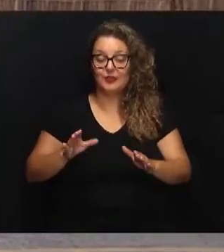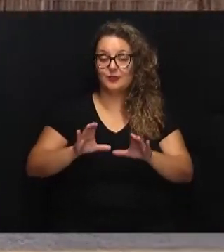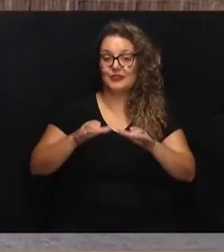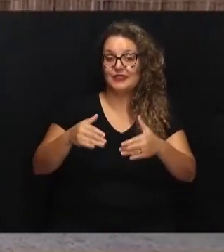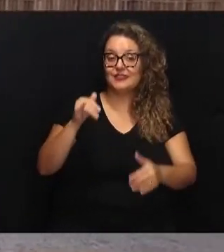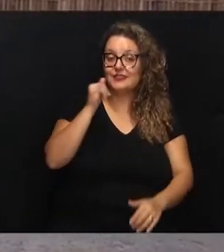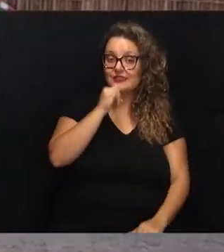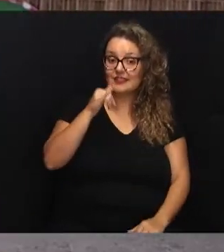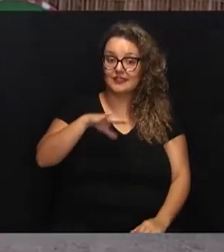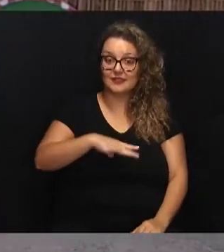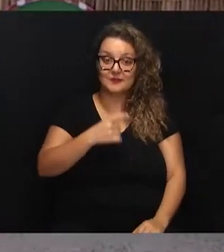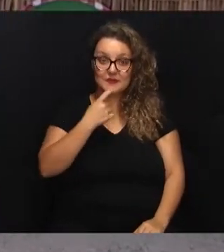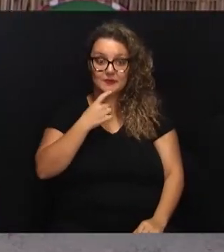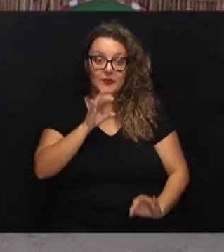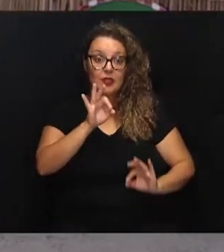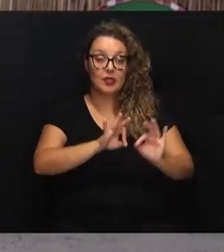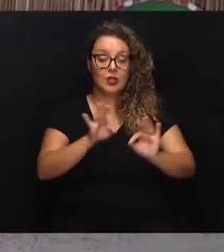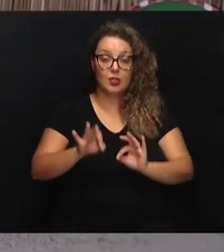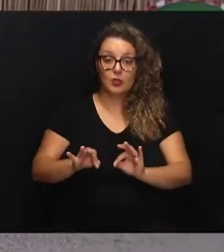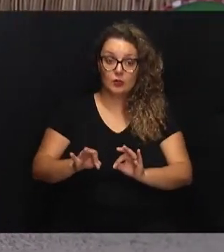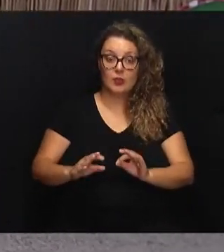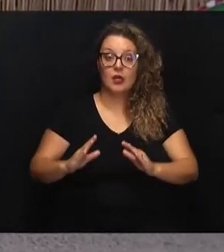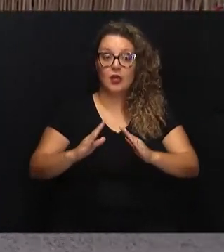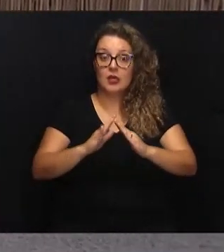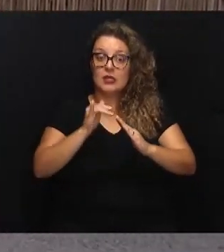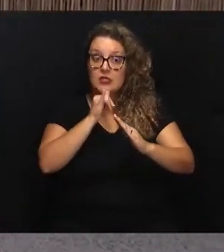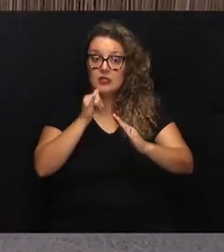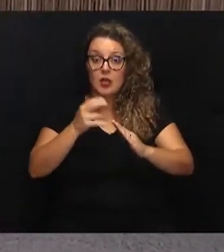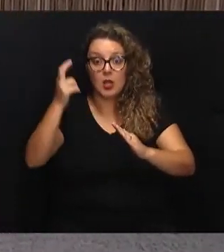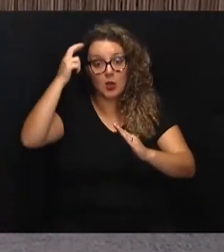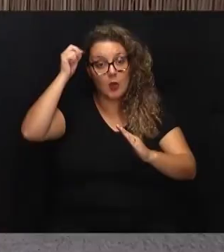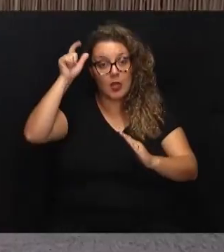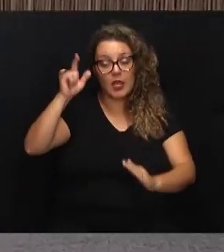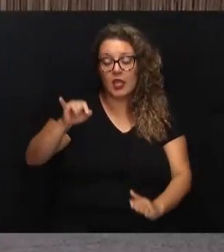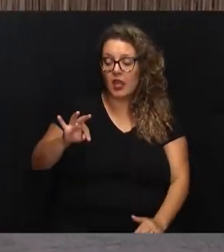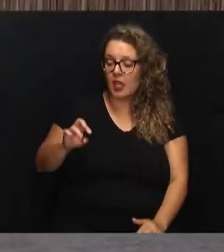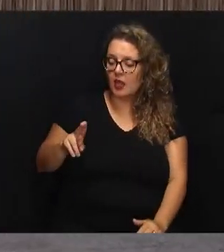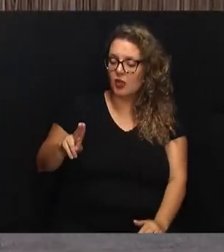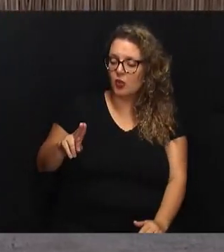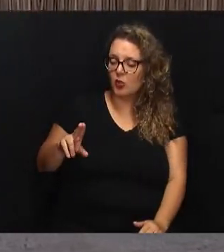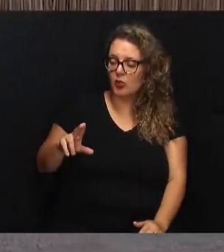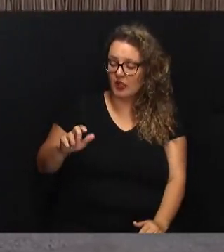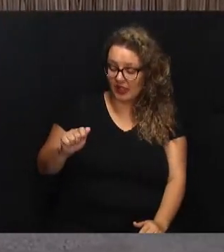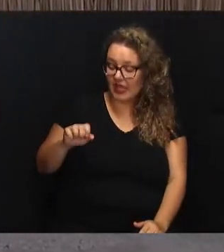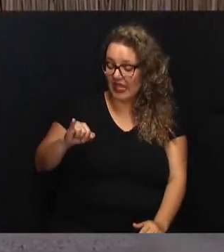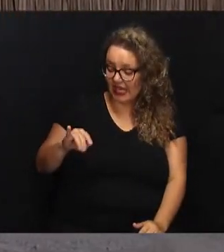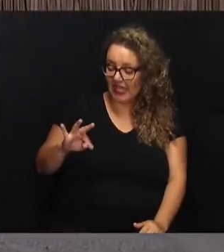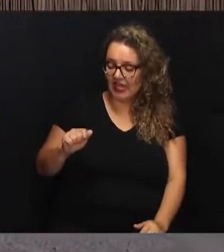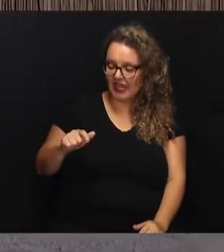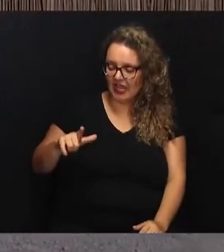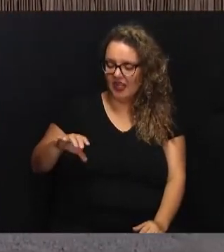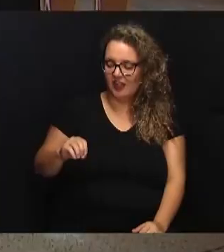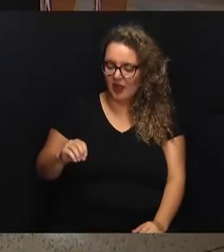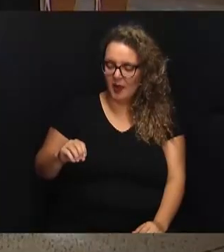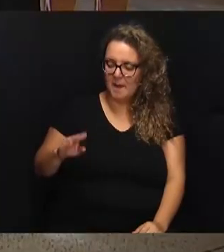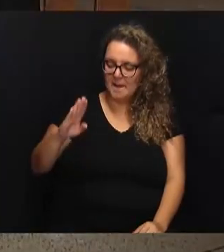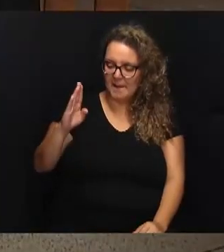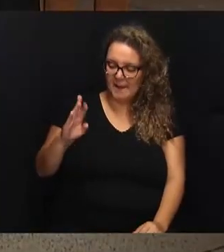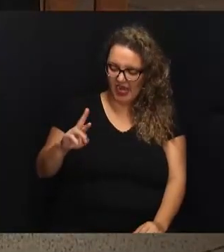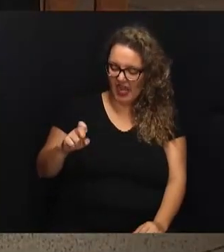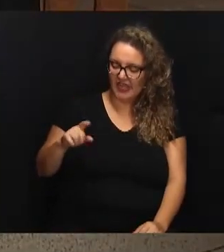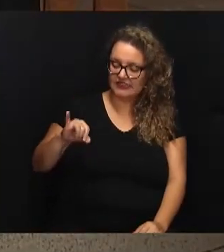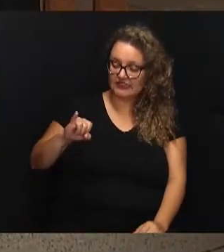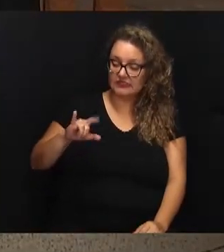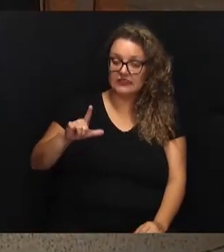Campinas. Organizada pela Casa de Itália, Cultura Ítalo-Brasileira e também pelas Secretarias Municipais de Cultura e Turismo,